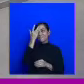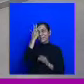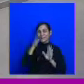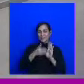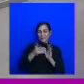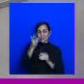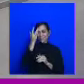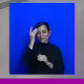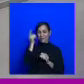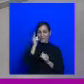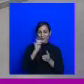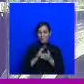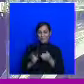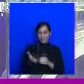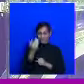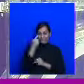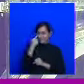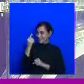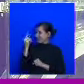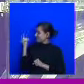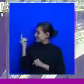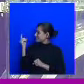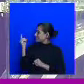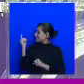Vamos começar. Bolas posicionadas.